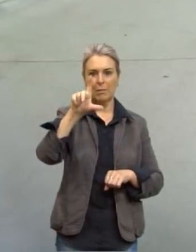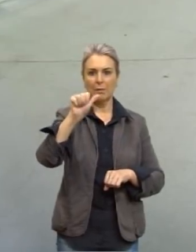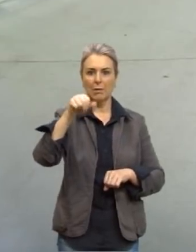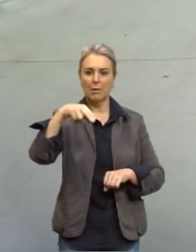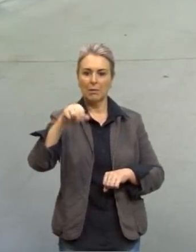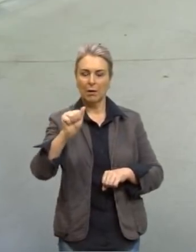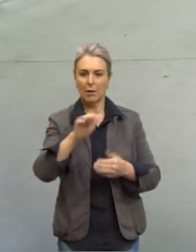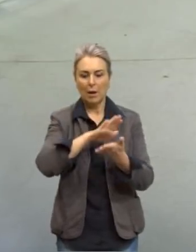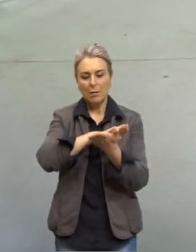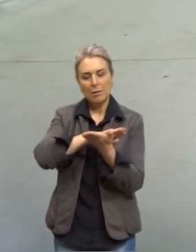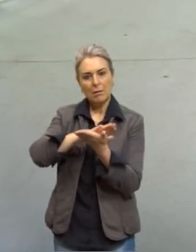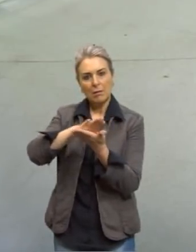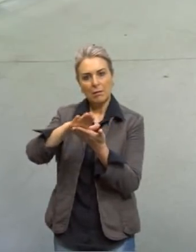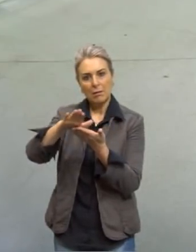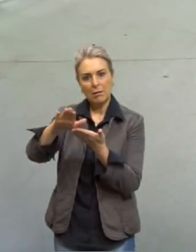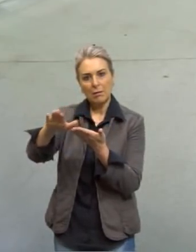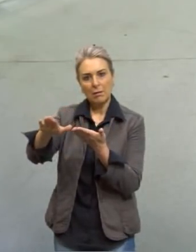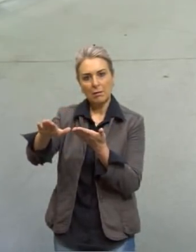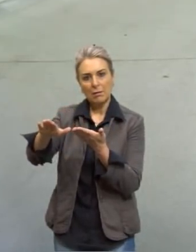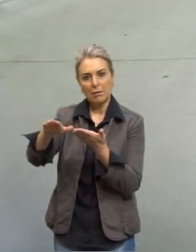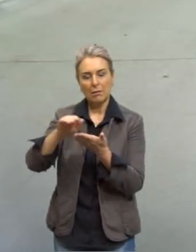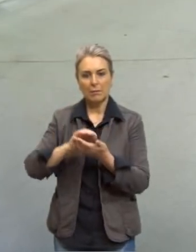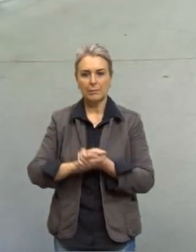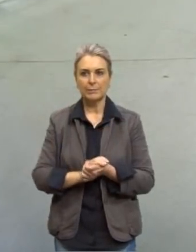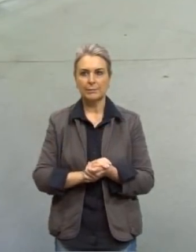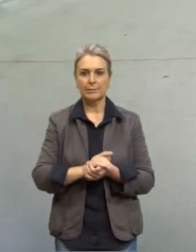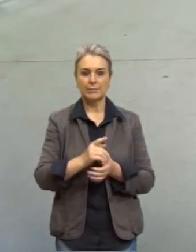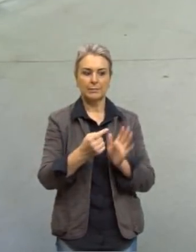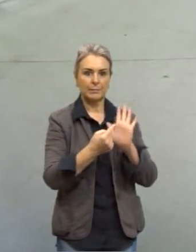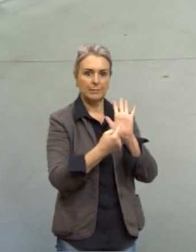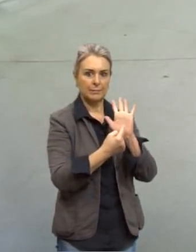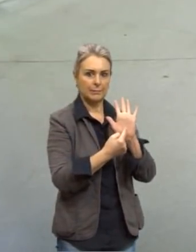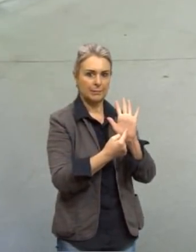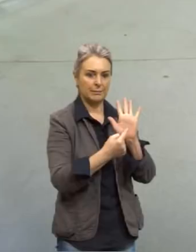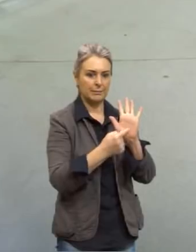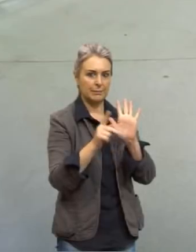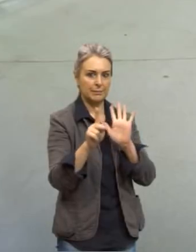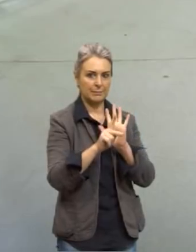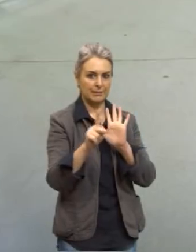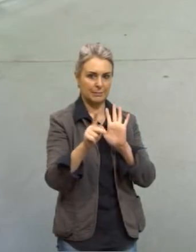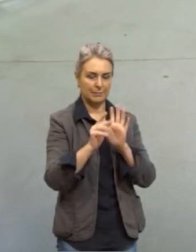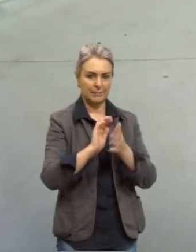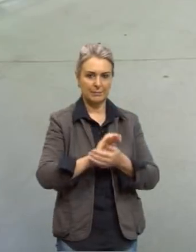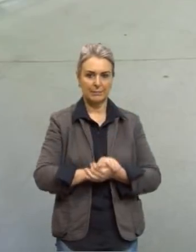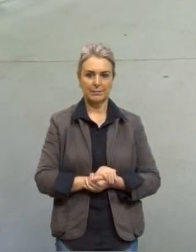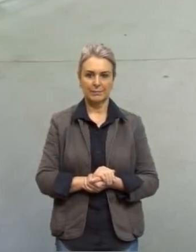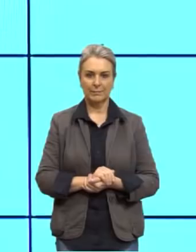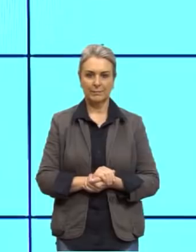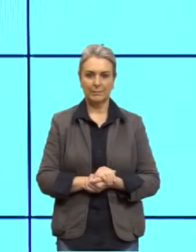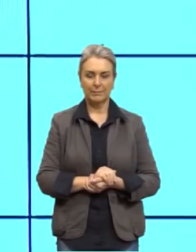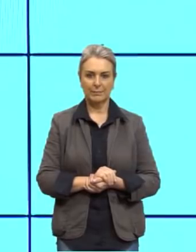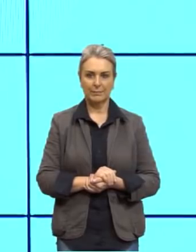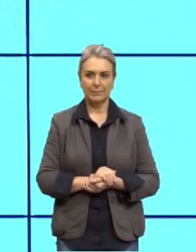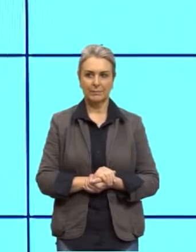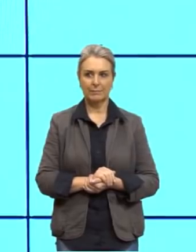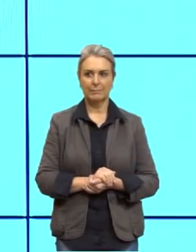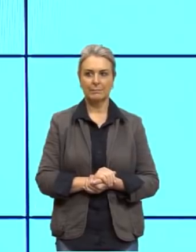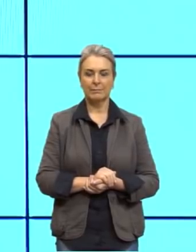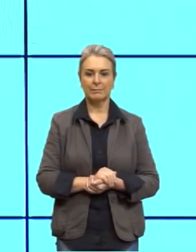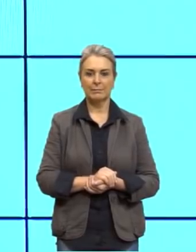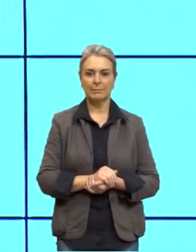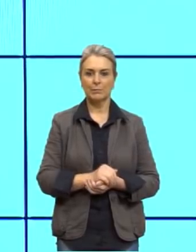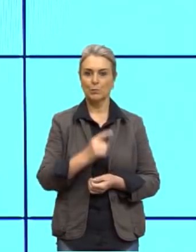seria essa daqui ó eu vou trazer aqui para quadro ó e eu tenho